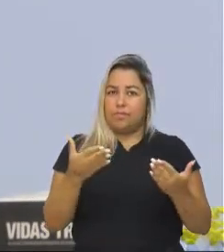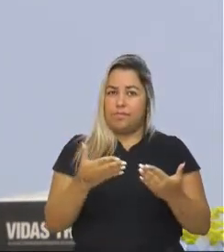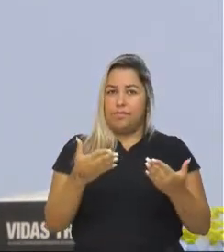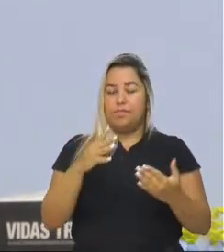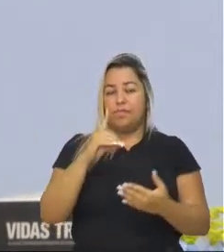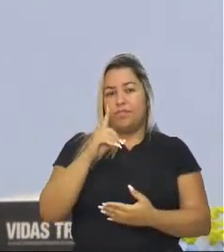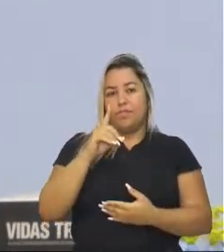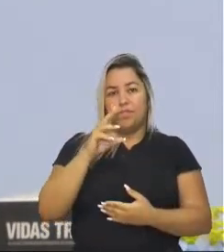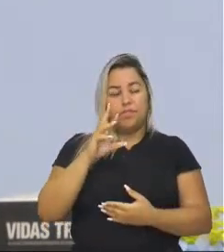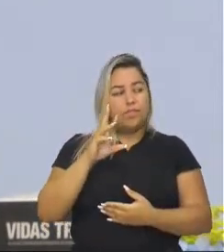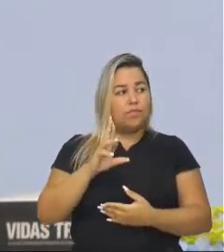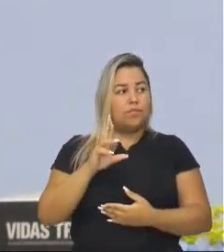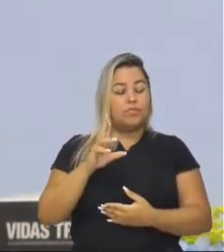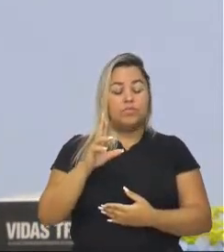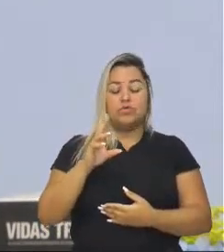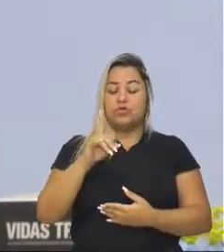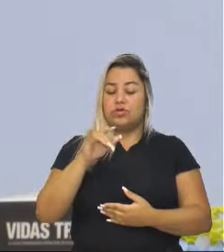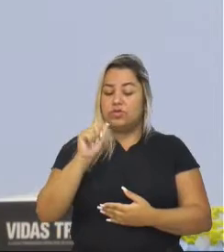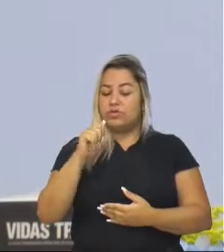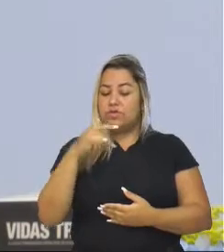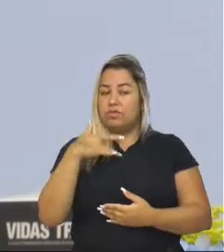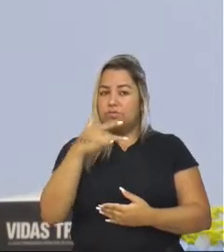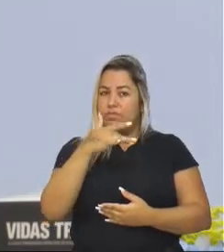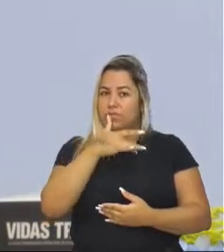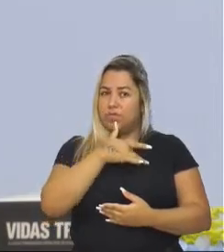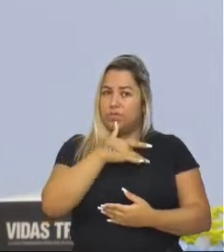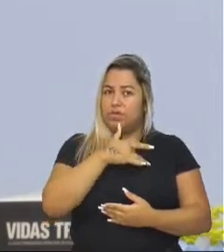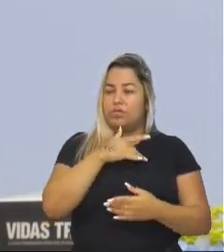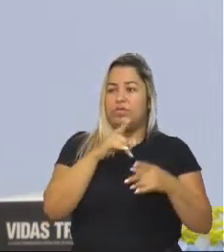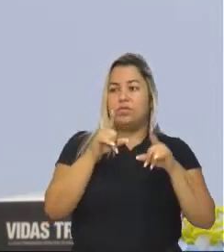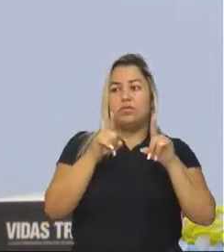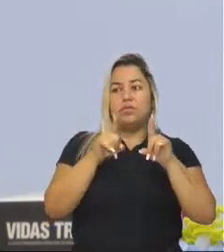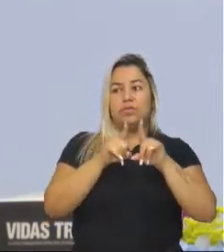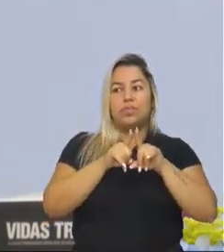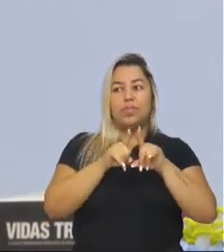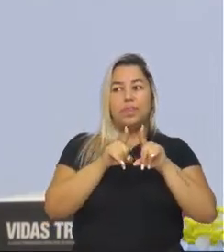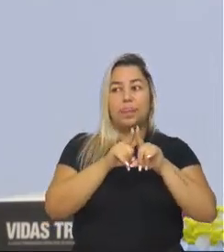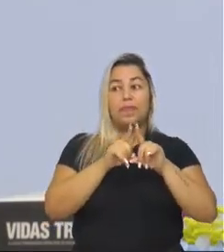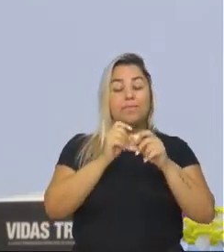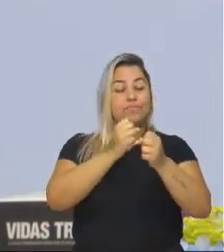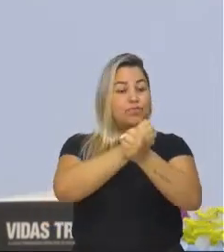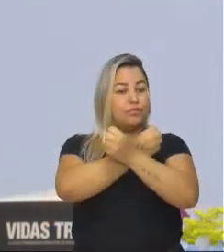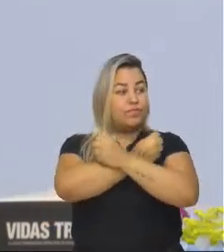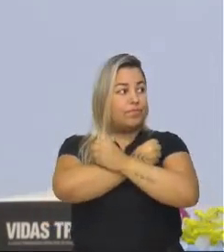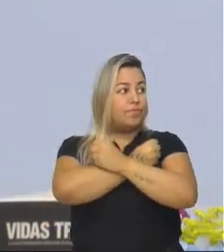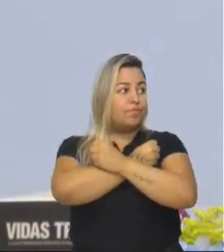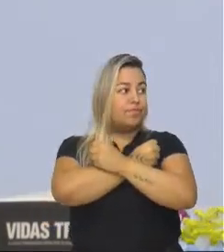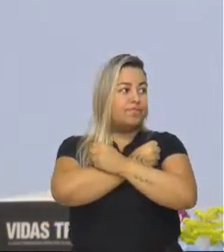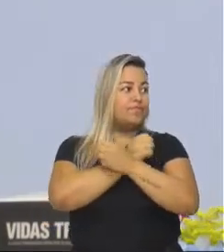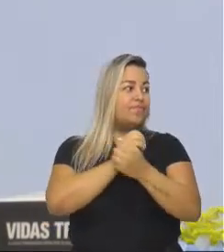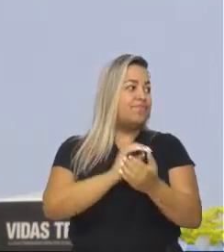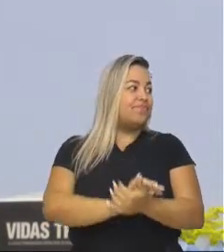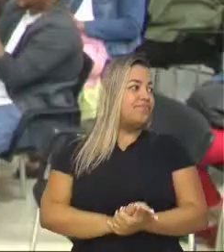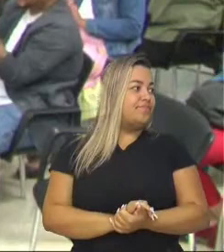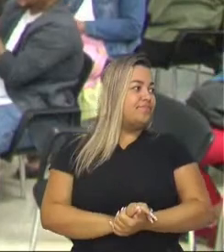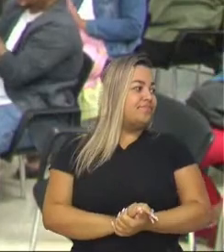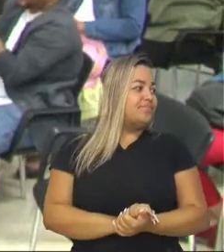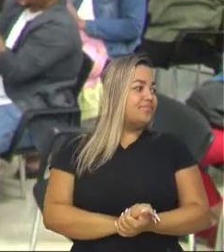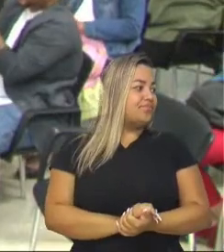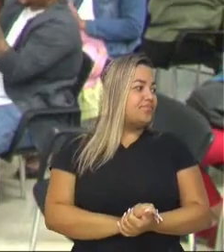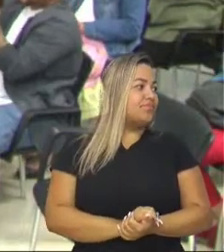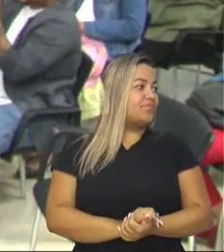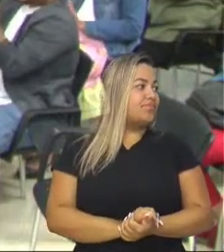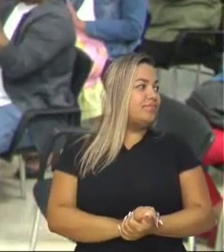Oboloaiê, dia de saúde, Laroye Xoxumujubá, que os nossos caminhos sigam abertos. Obrigada.